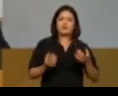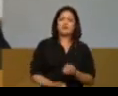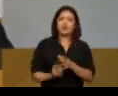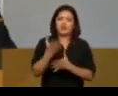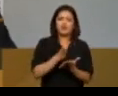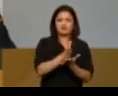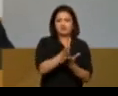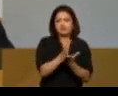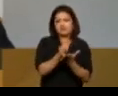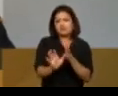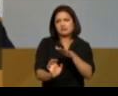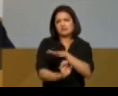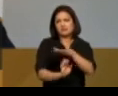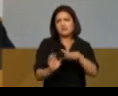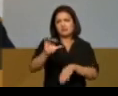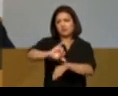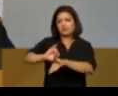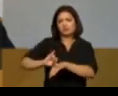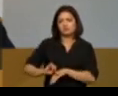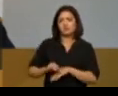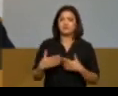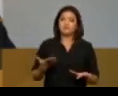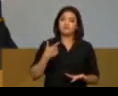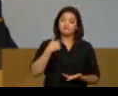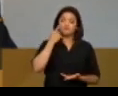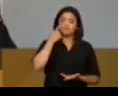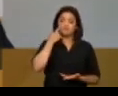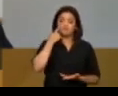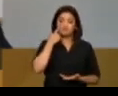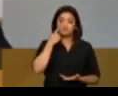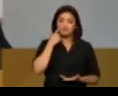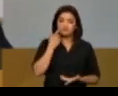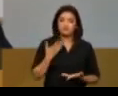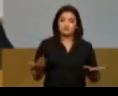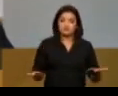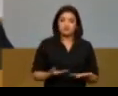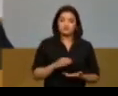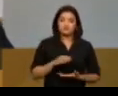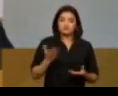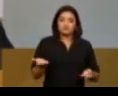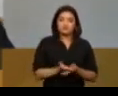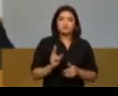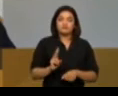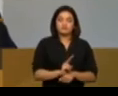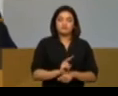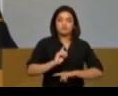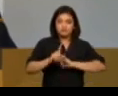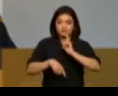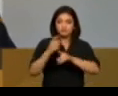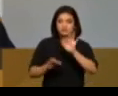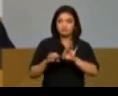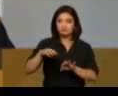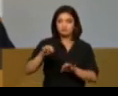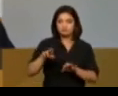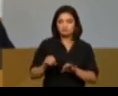Pelo menos numa primeira apreciação da matéria que faço. Ainda vamos julgar o mérito dessa reclamação.